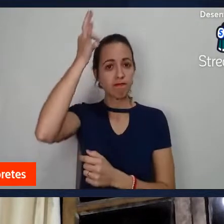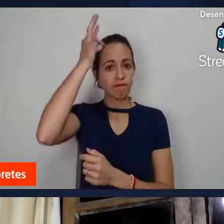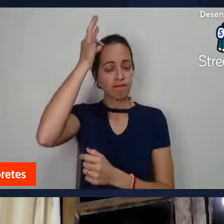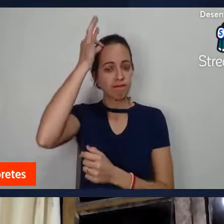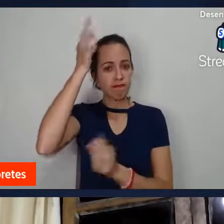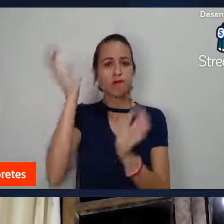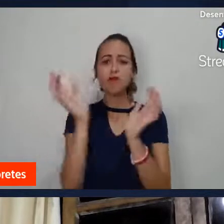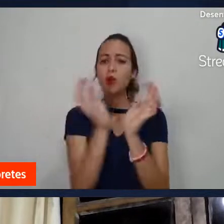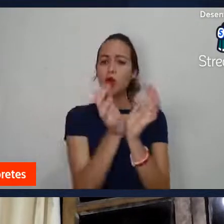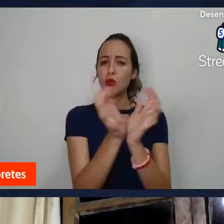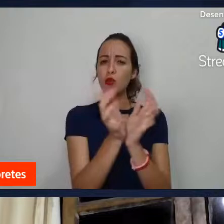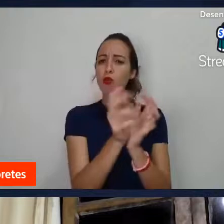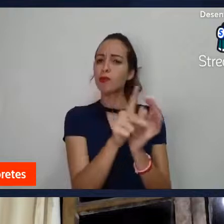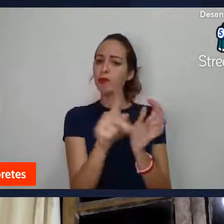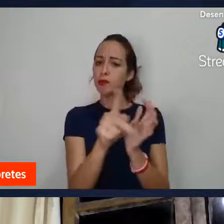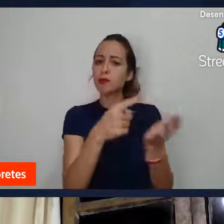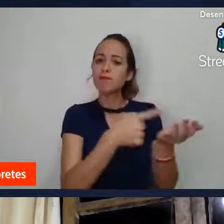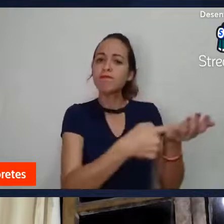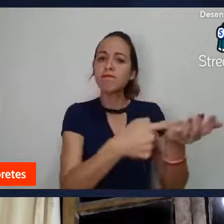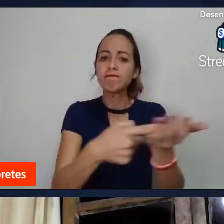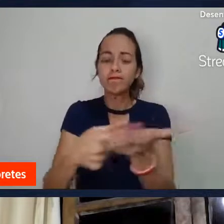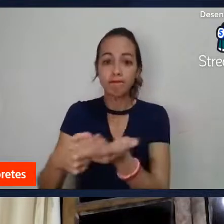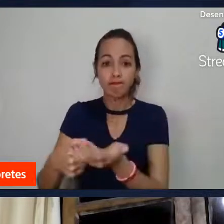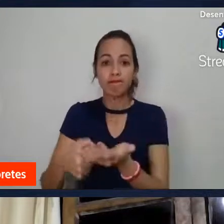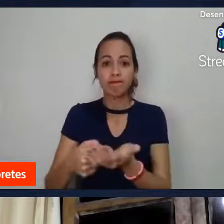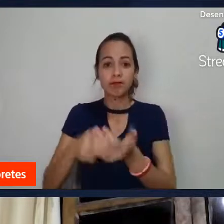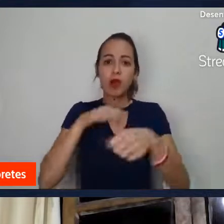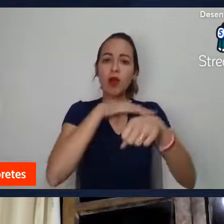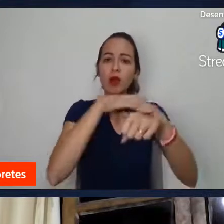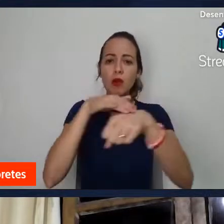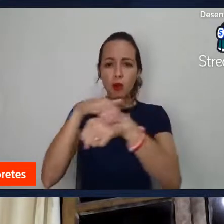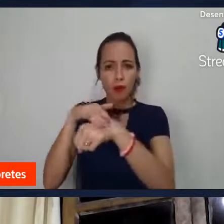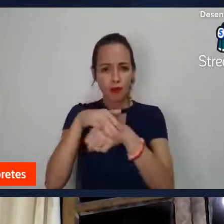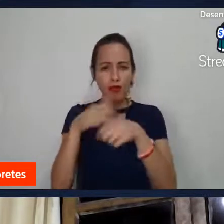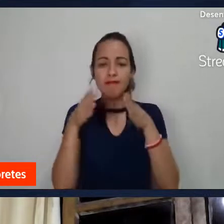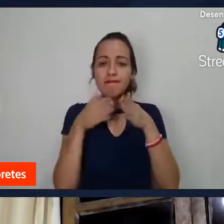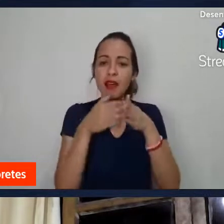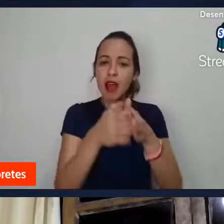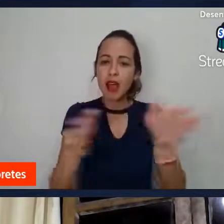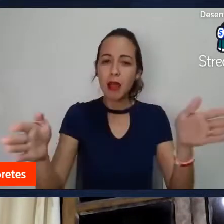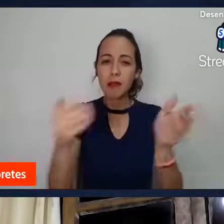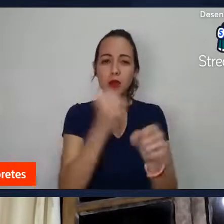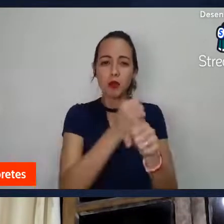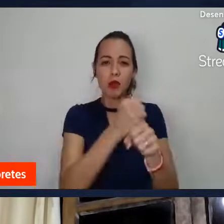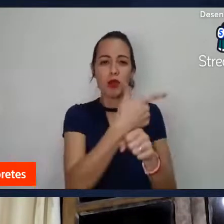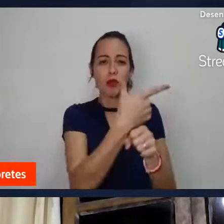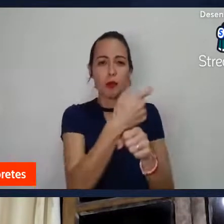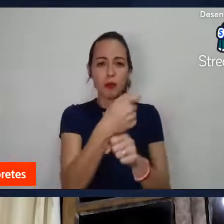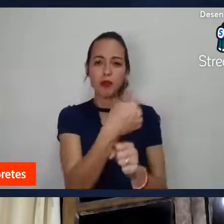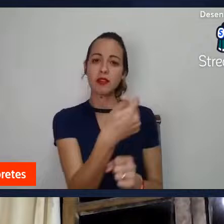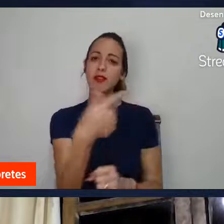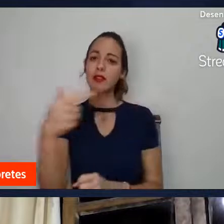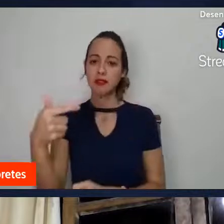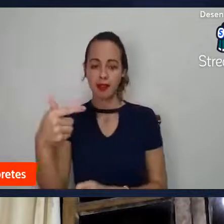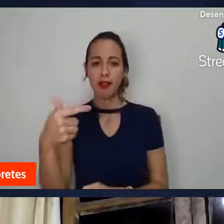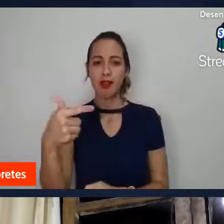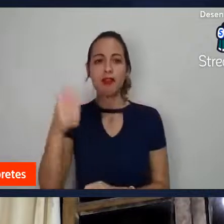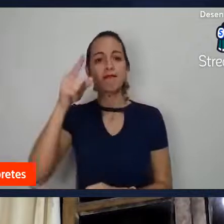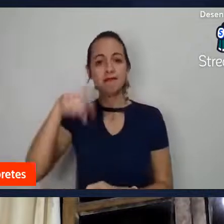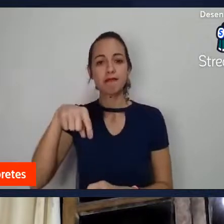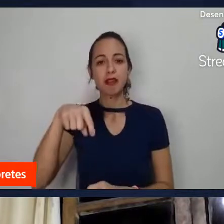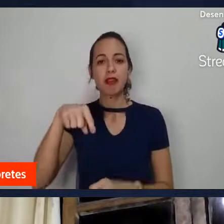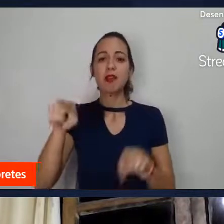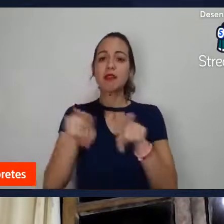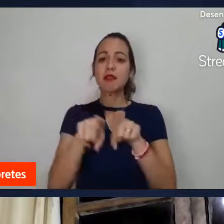a partir dessas primeiras conversas, em abril de 2017, ela foi sendo sistematizada e formou um fórum com